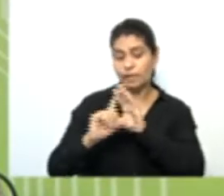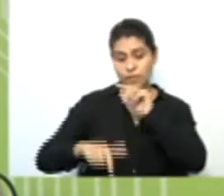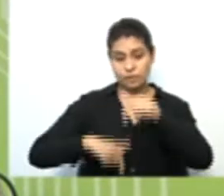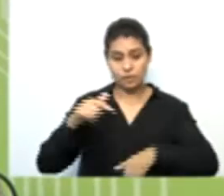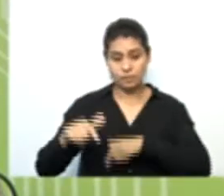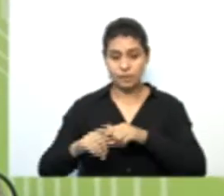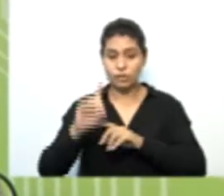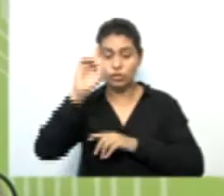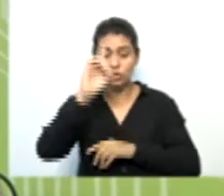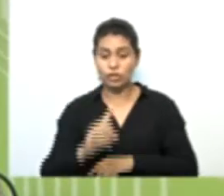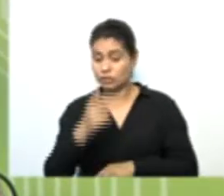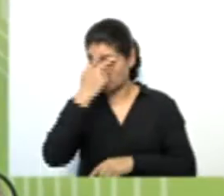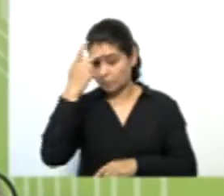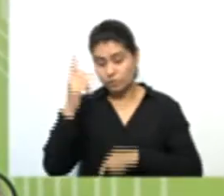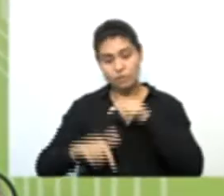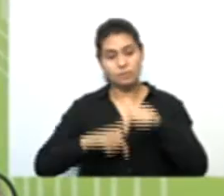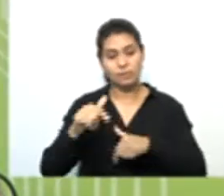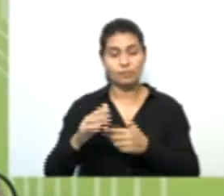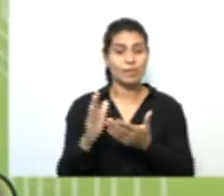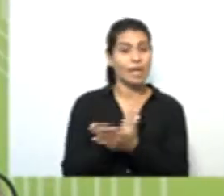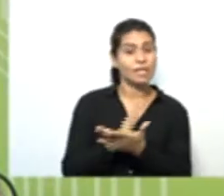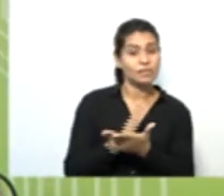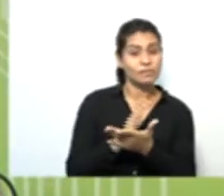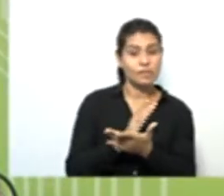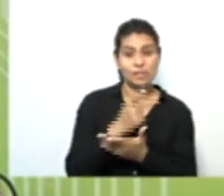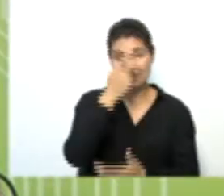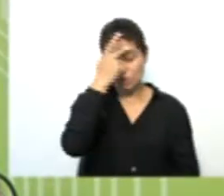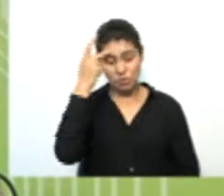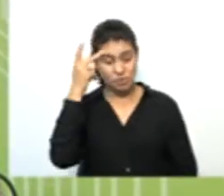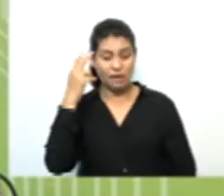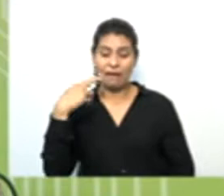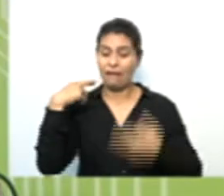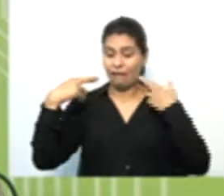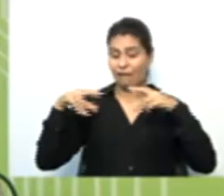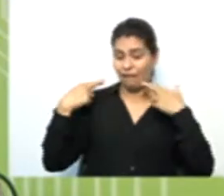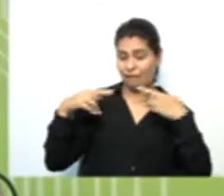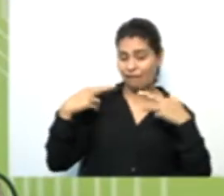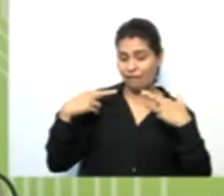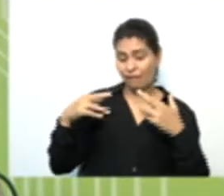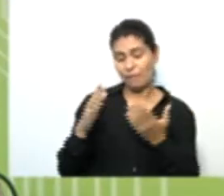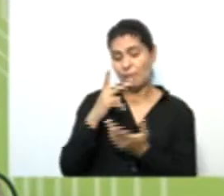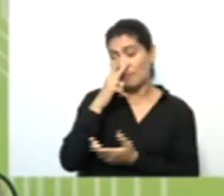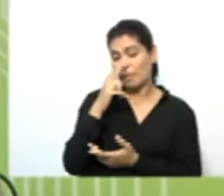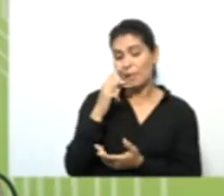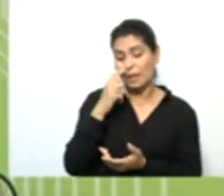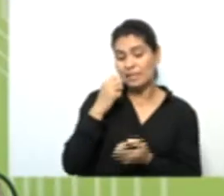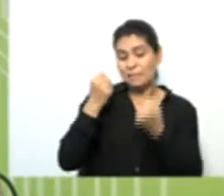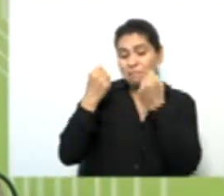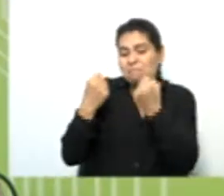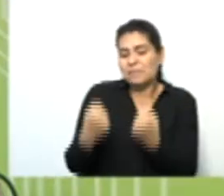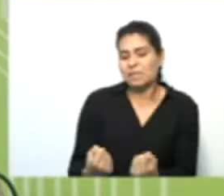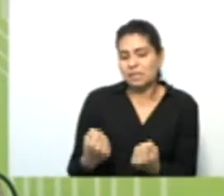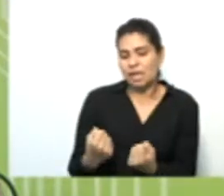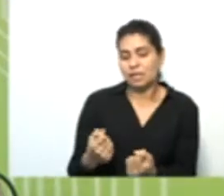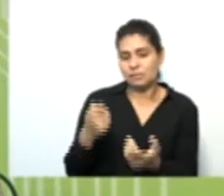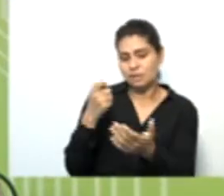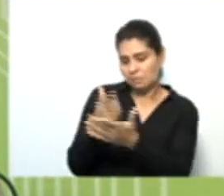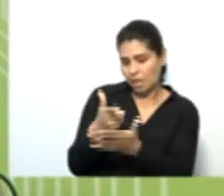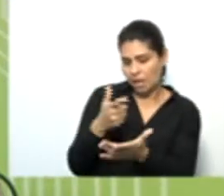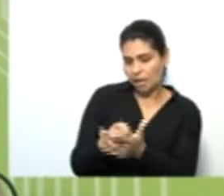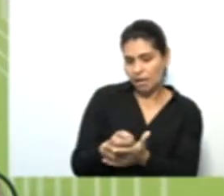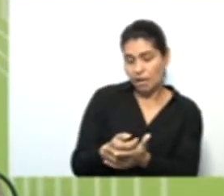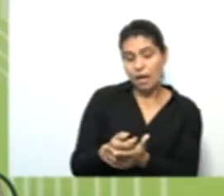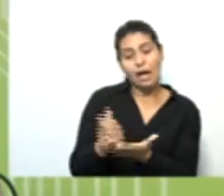para os trabalhadores e que muitas vezes é criticado pelo empregador. Porque às vezes isso fica um pouco pesado para o empregador e ele